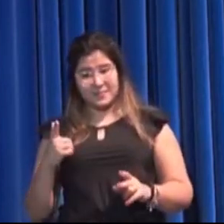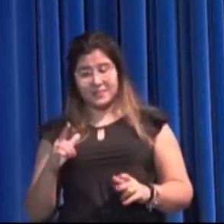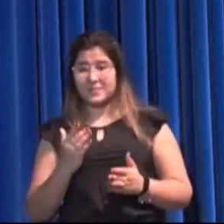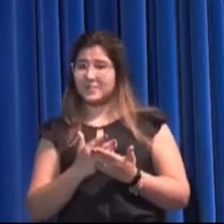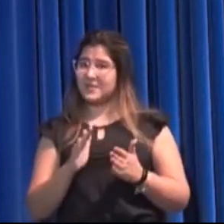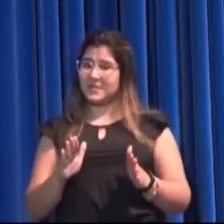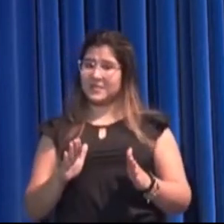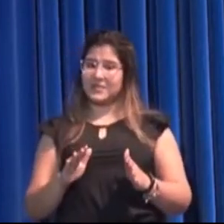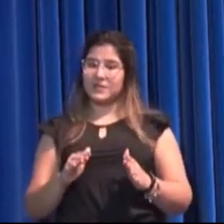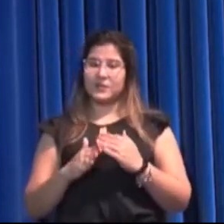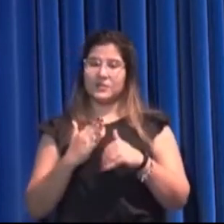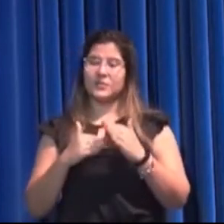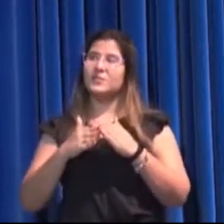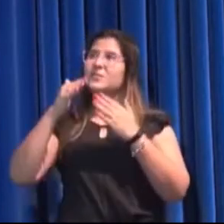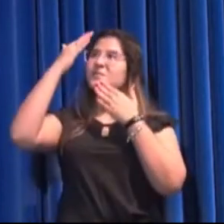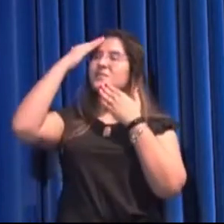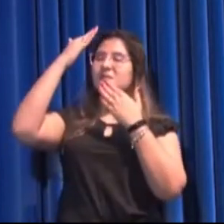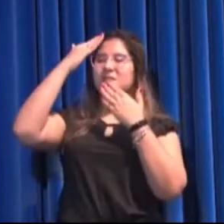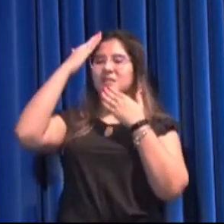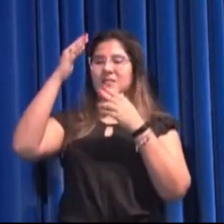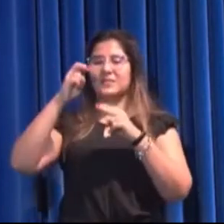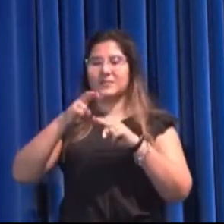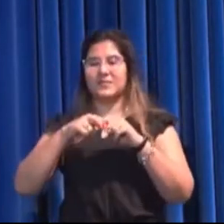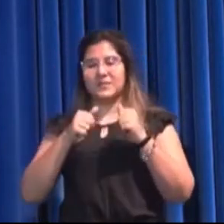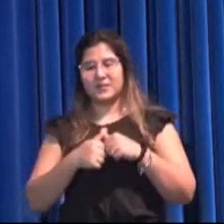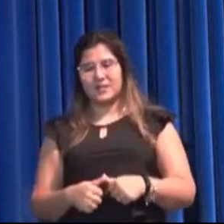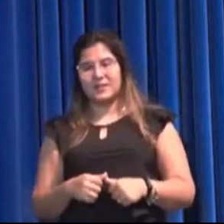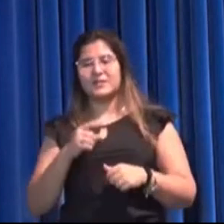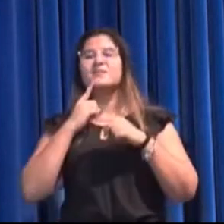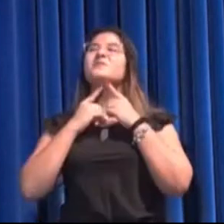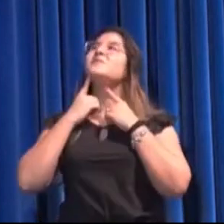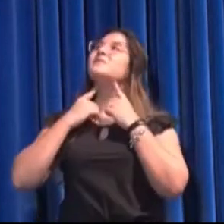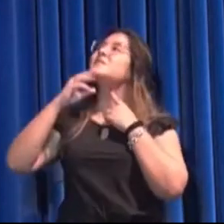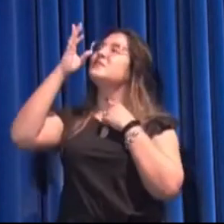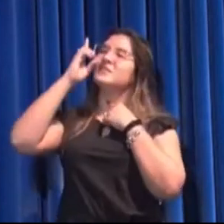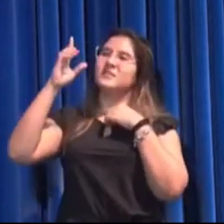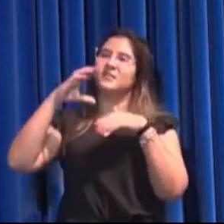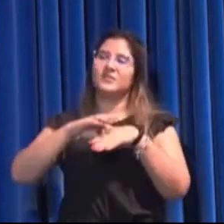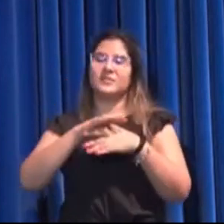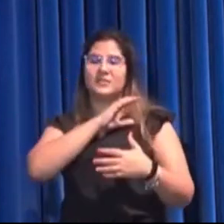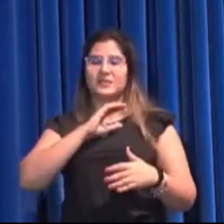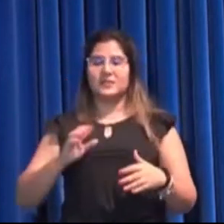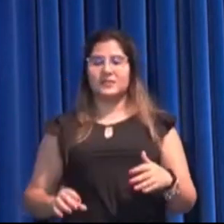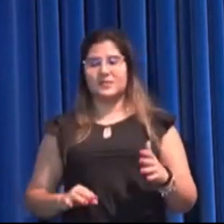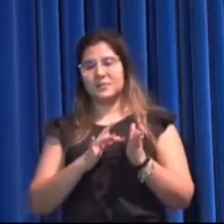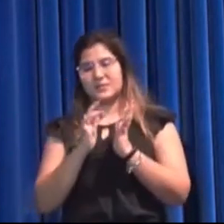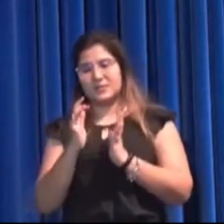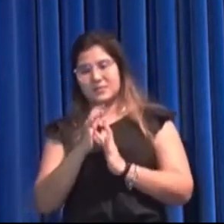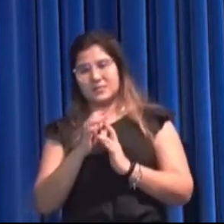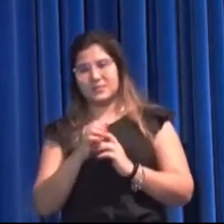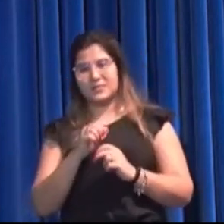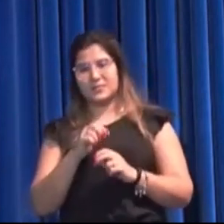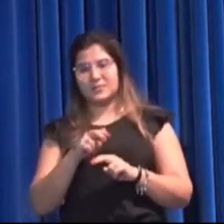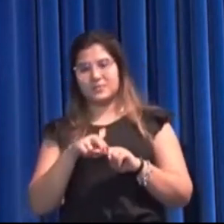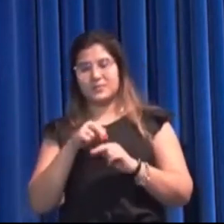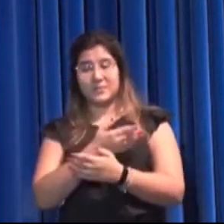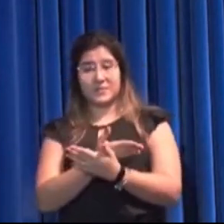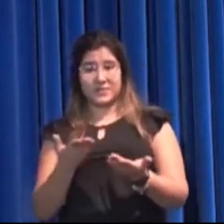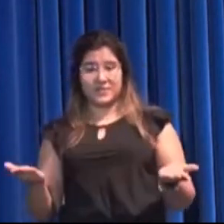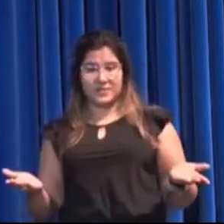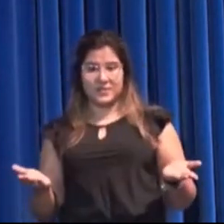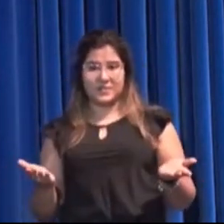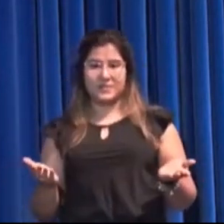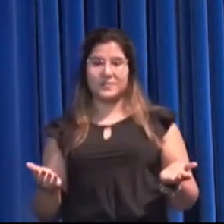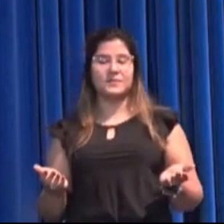tudo, dai graças, porque esta é a vontade de Deus em Cristo Jesus para convosco.